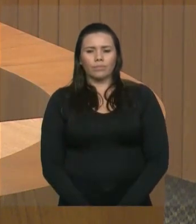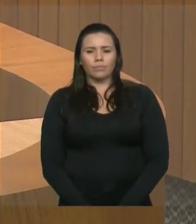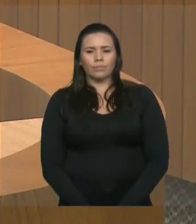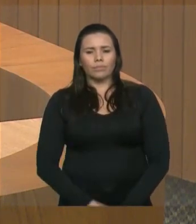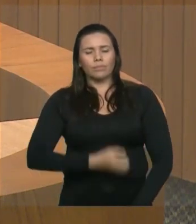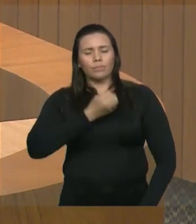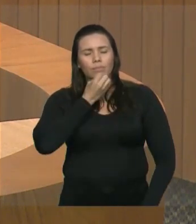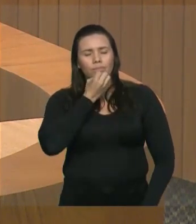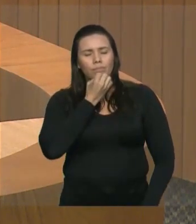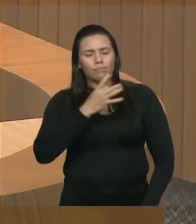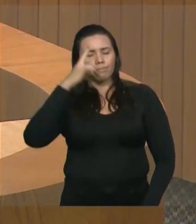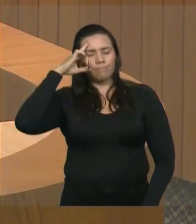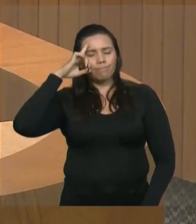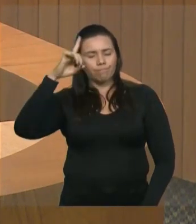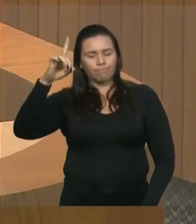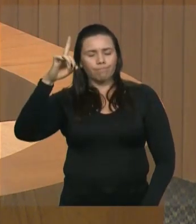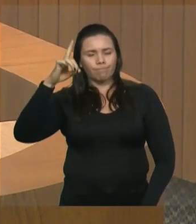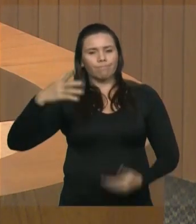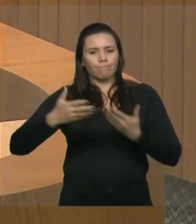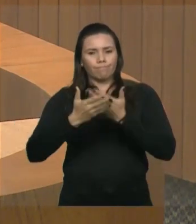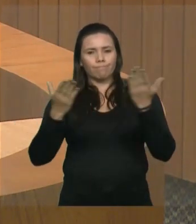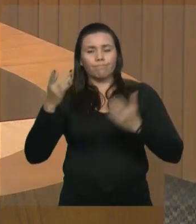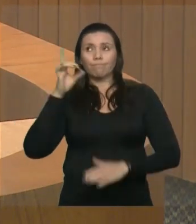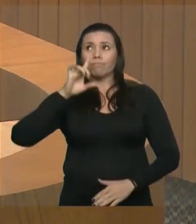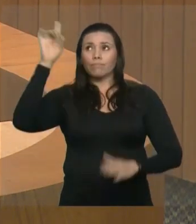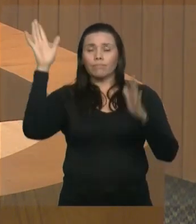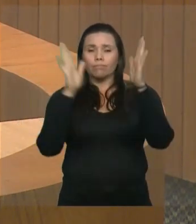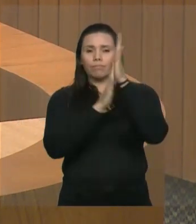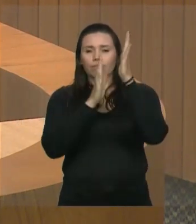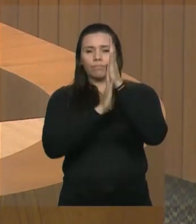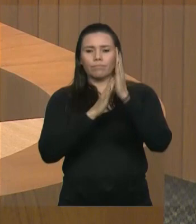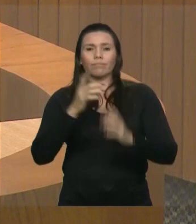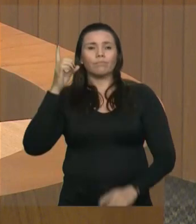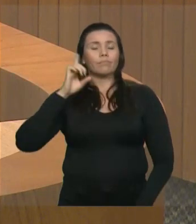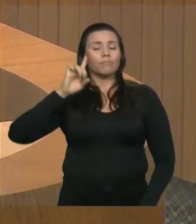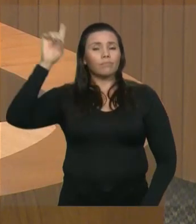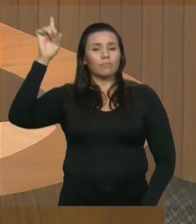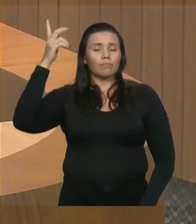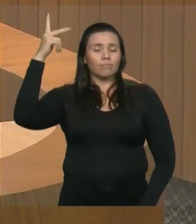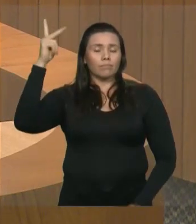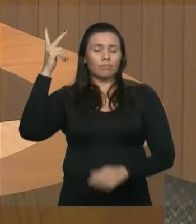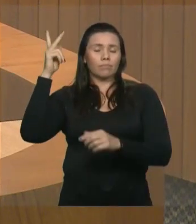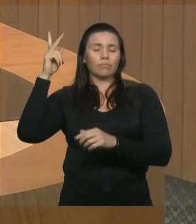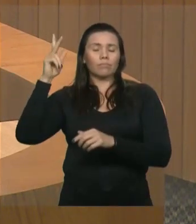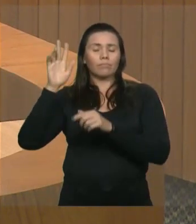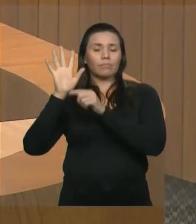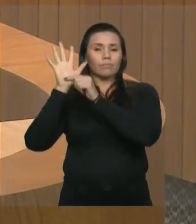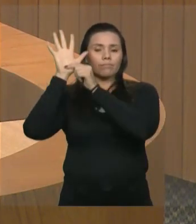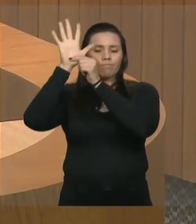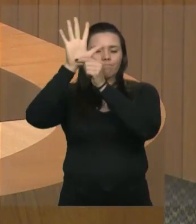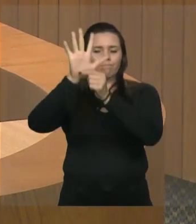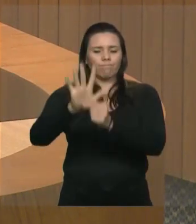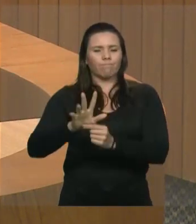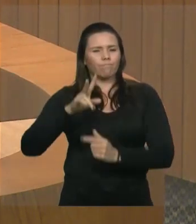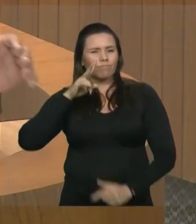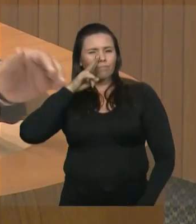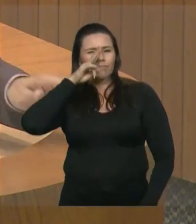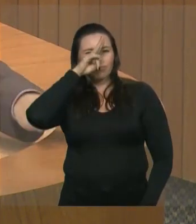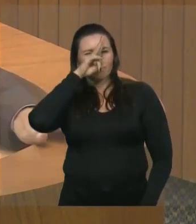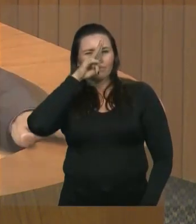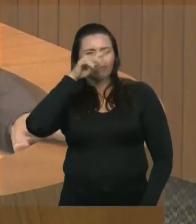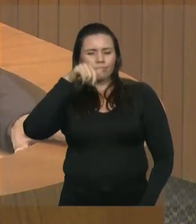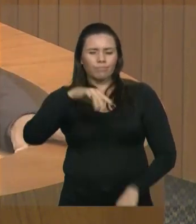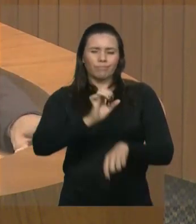dia. Que Deus seja louvado. Que Deus estenda suas mãos poderosas sobre o estado mais pobre do